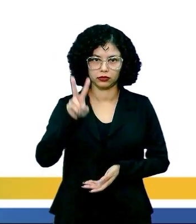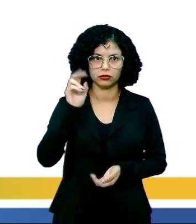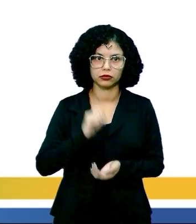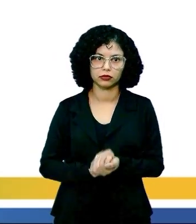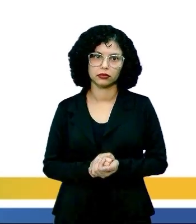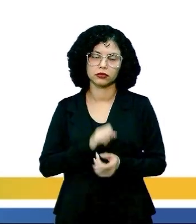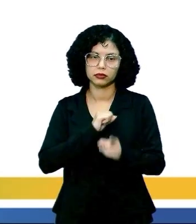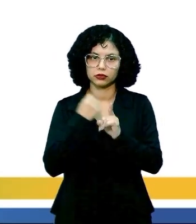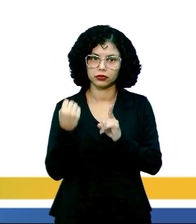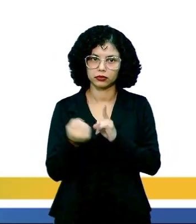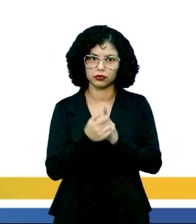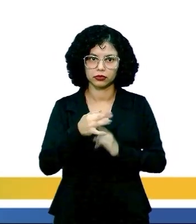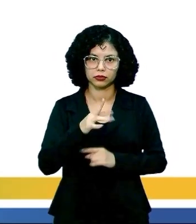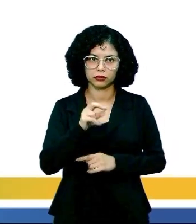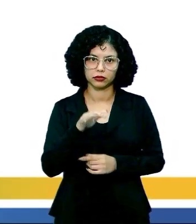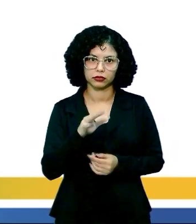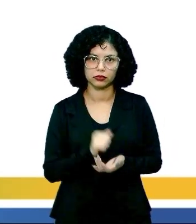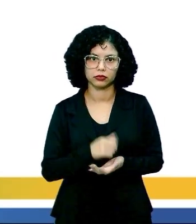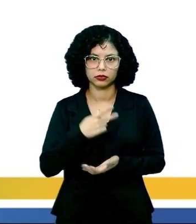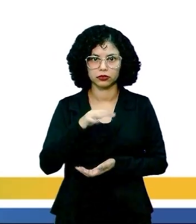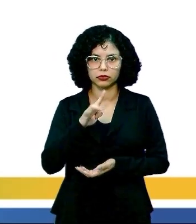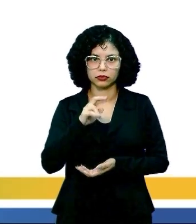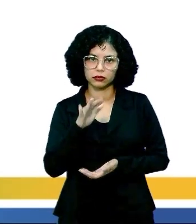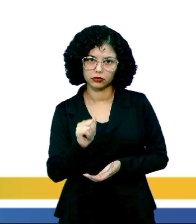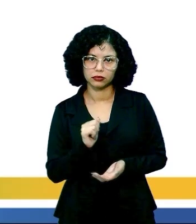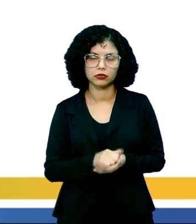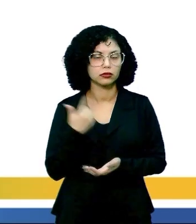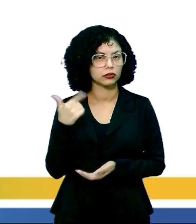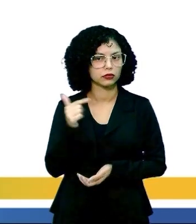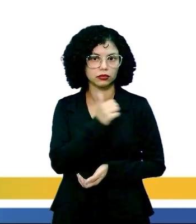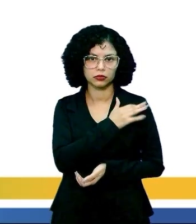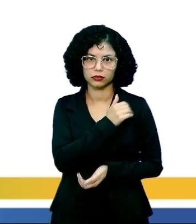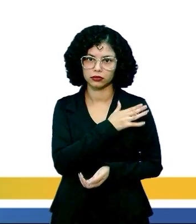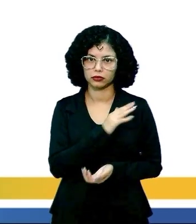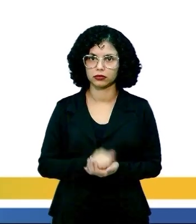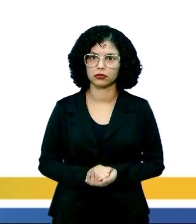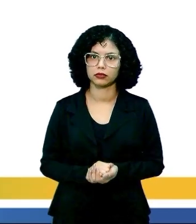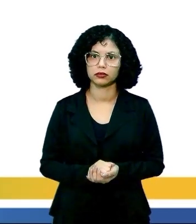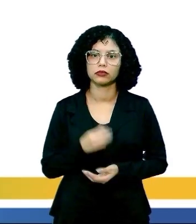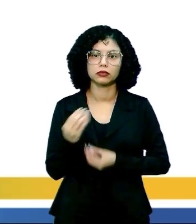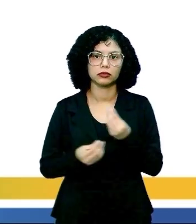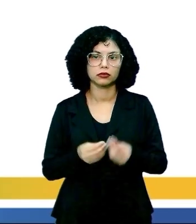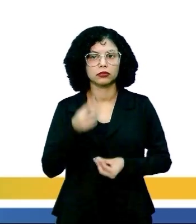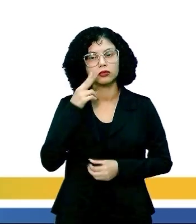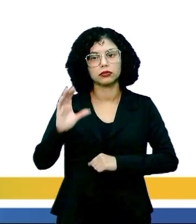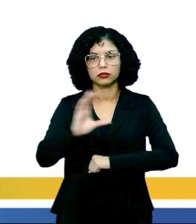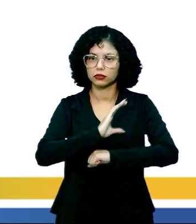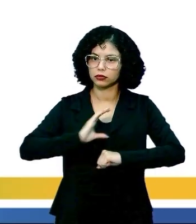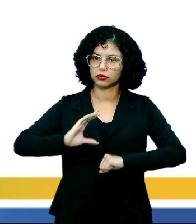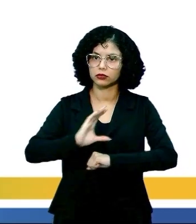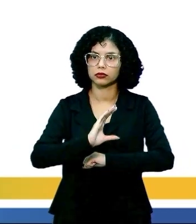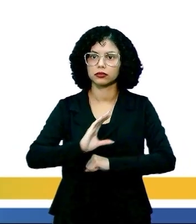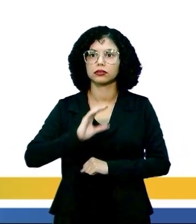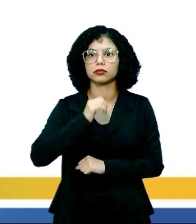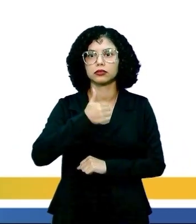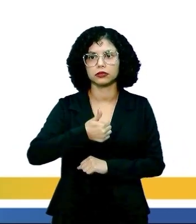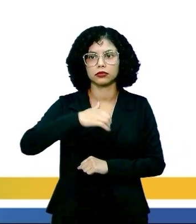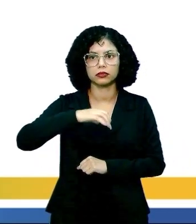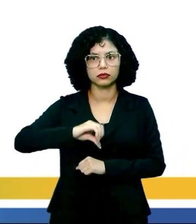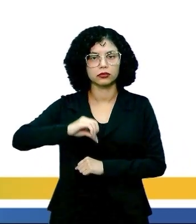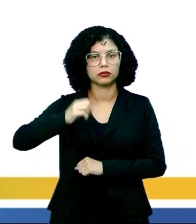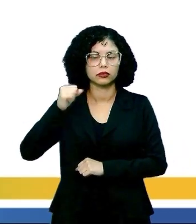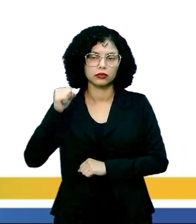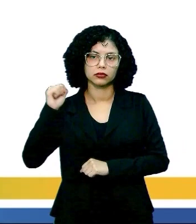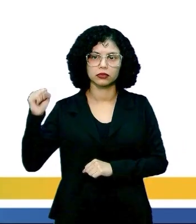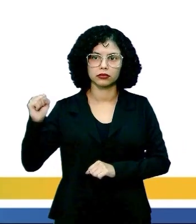como valores de uma sociedade fraterna, pluralista e sem preconceitos, conforme prevê a Constituição